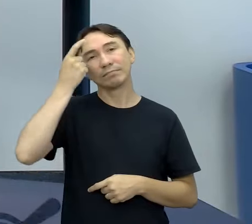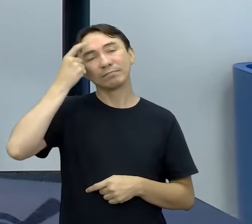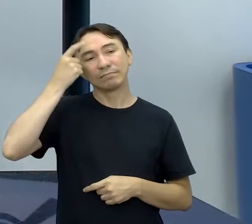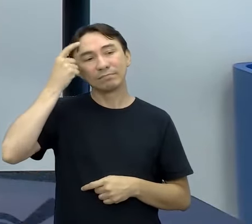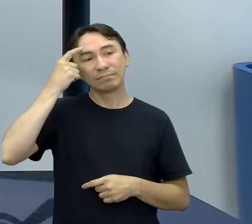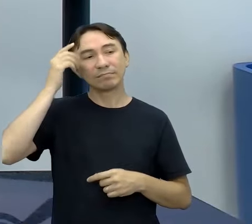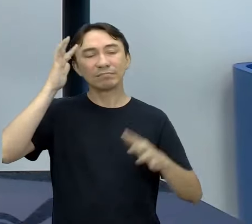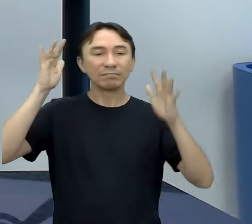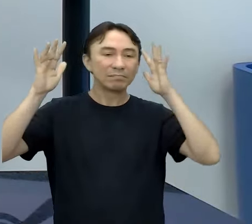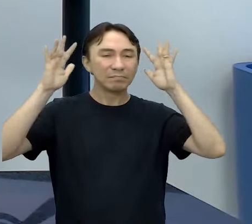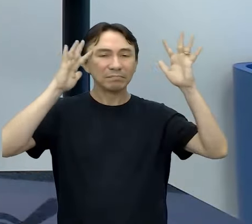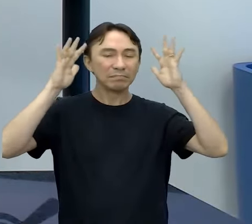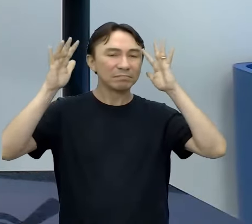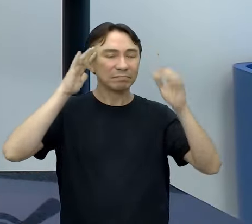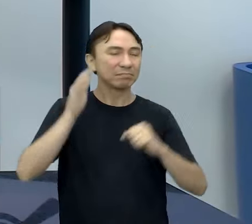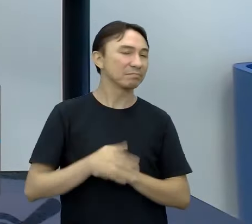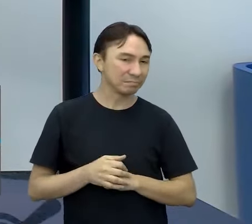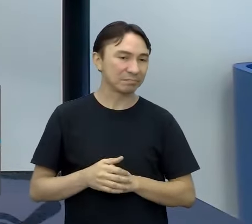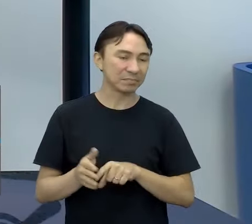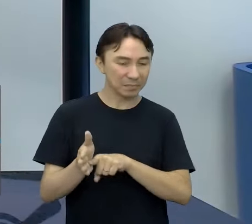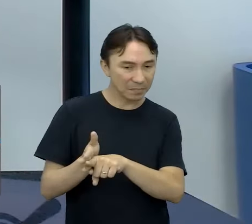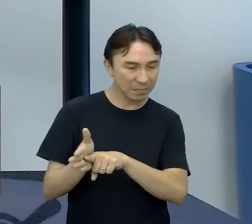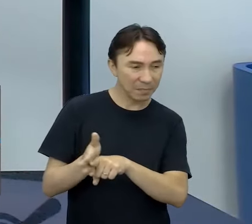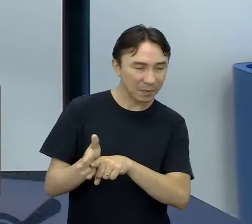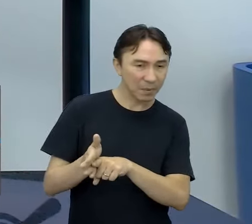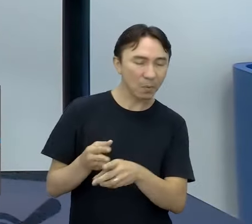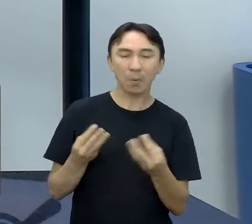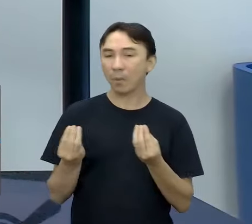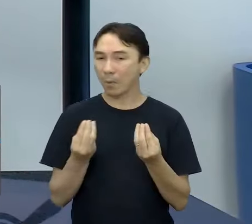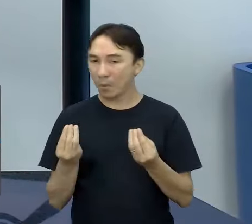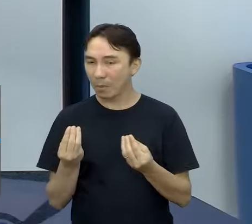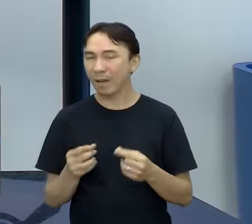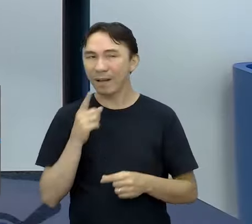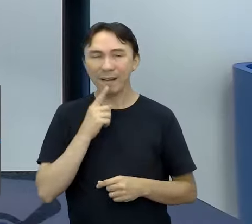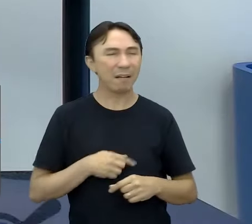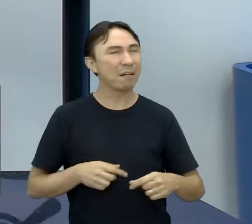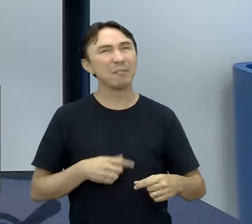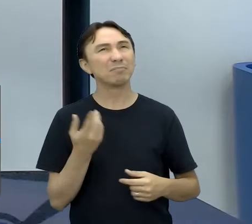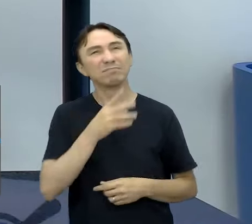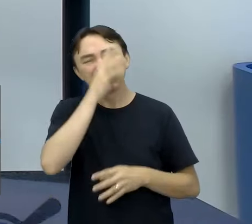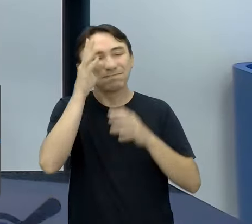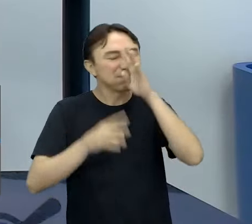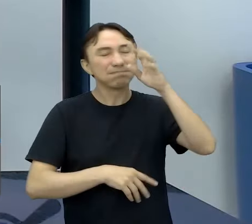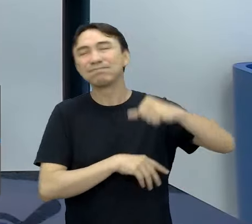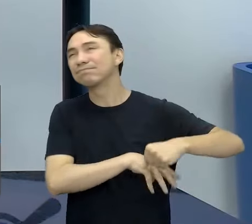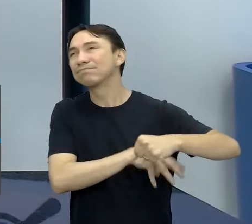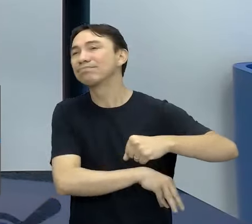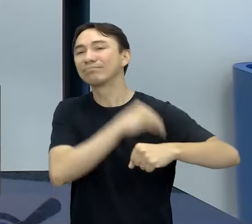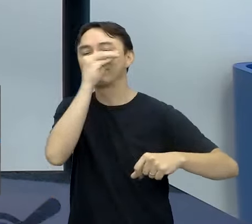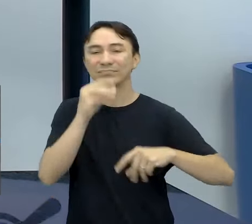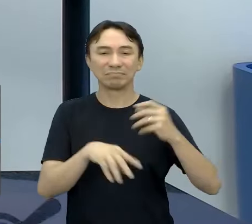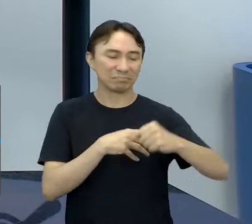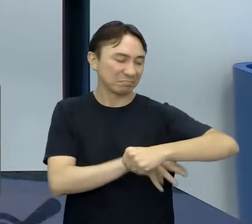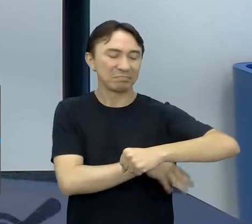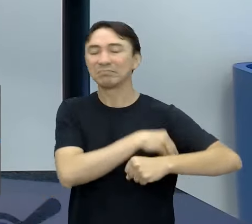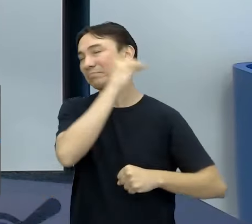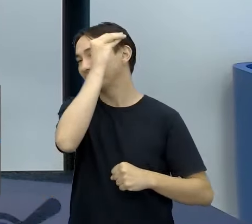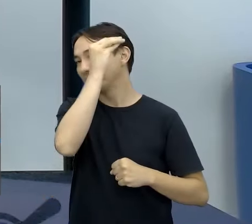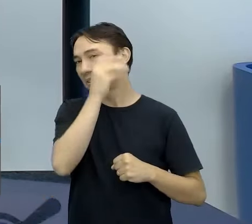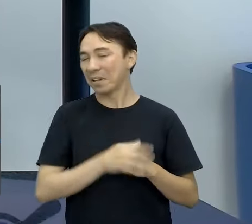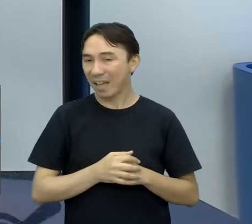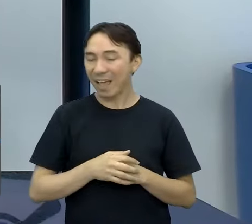fazer essa pesquisa? Ela vai ser aleatória? Ela vai ser probabilística? Eu vou escolher pessoas? Tá, professora, eu vou ficar sorteando? Não. Sortear é assim, ó. Eu vou escolher,